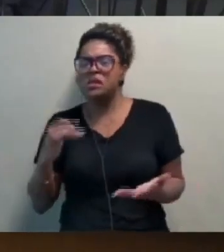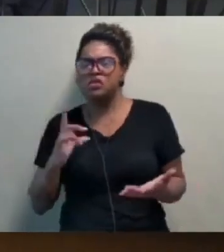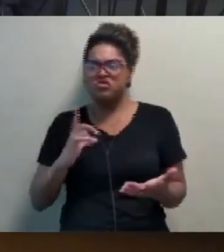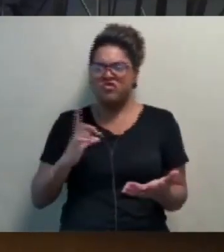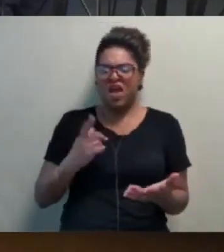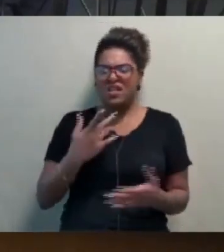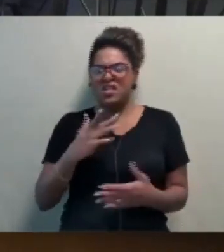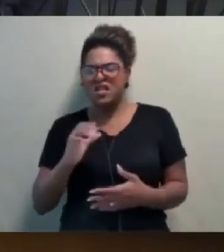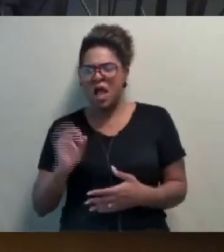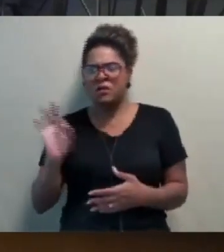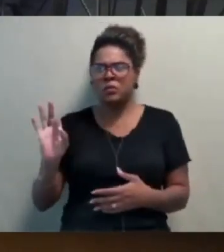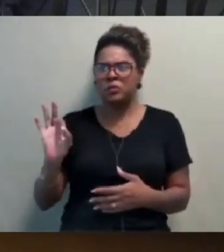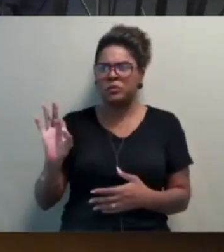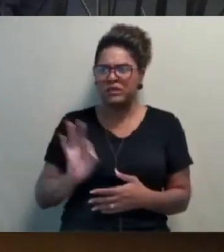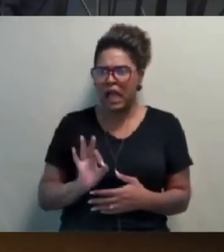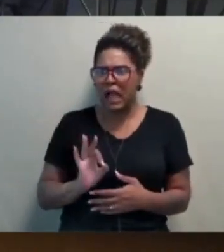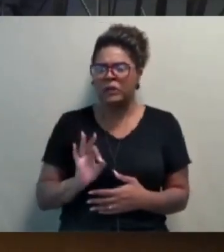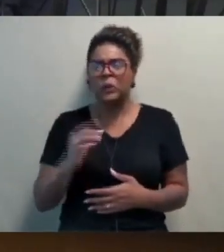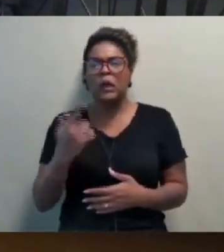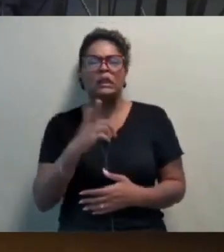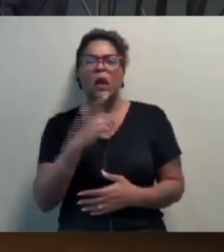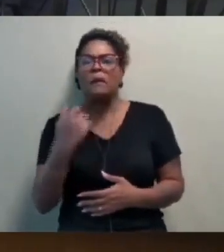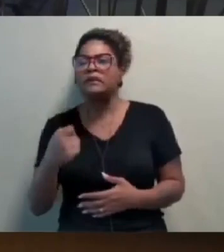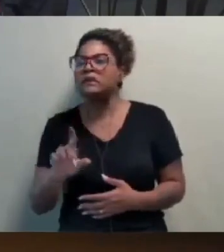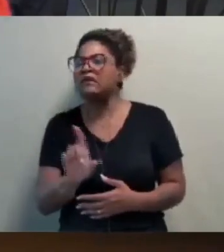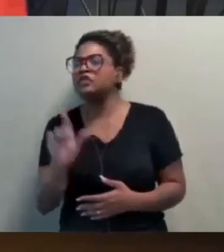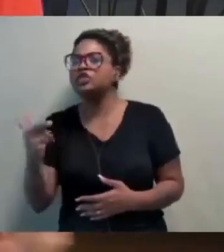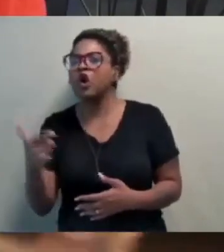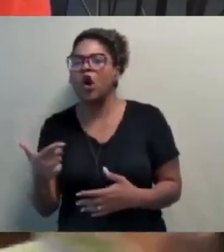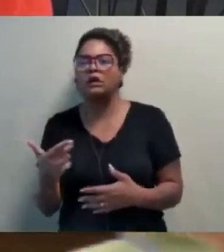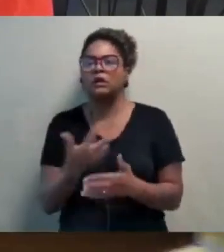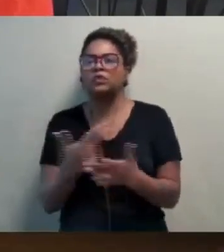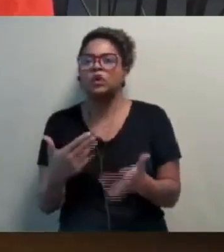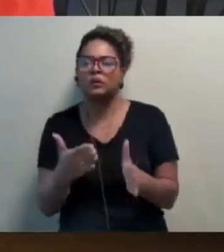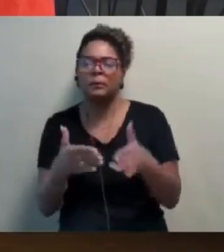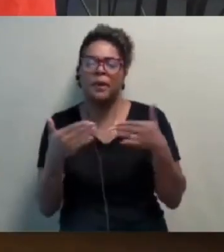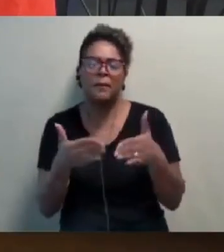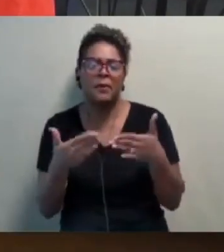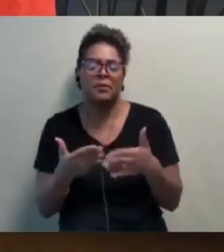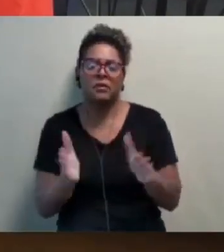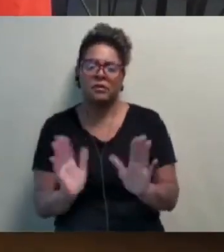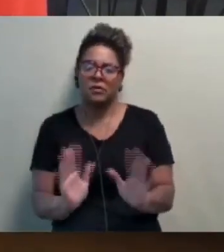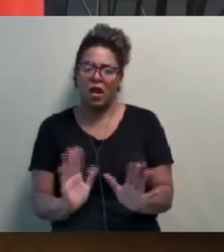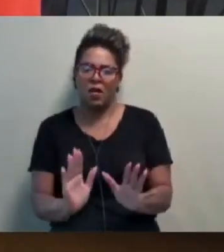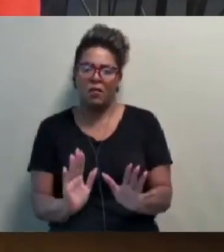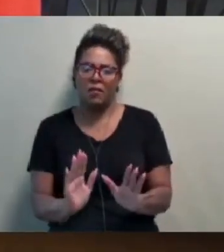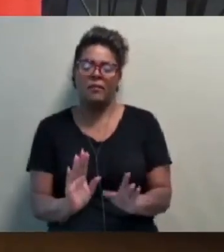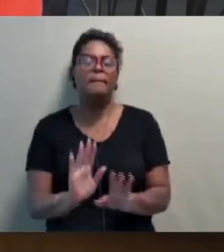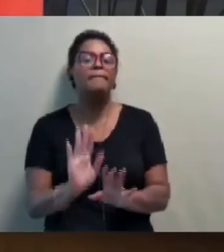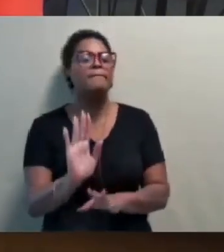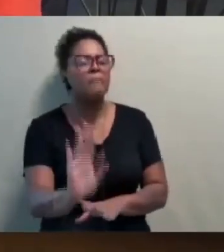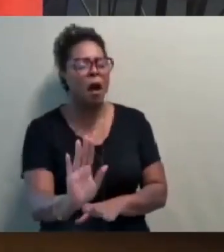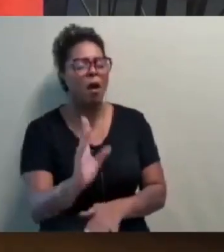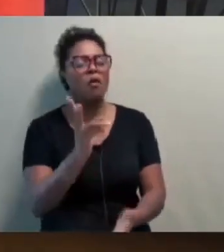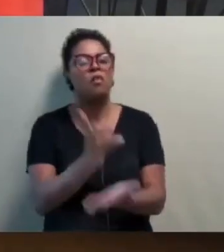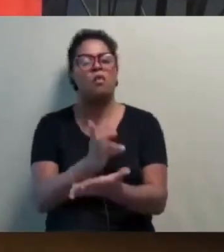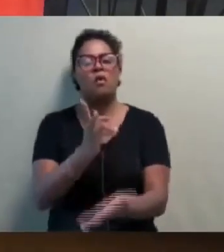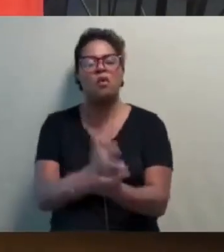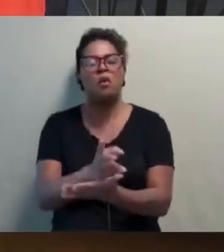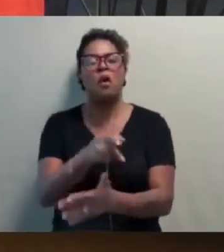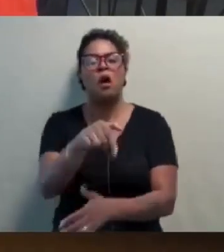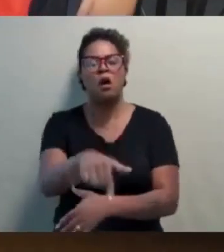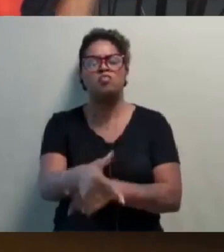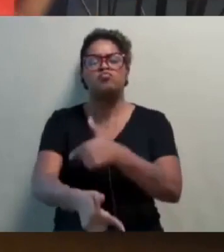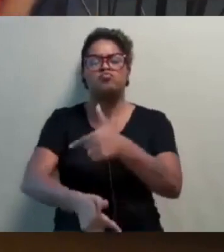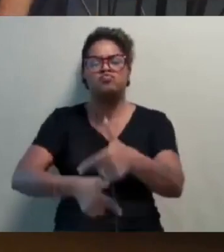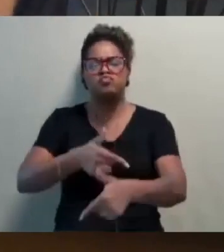mendigando essas outras coisas, não. Mas nós vamos continuar nessa batalha aqui. Pode ter certeza que eu não vou desistir.